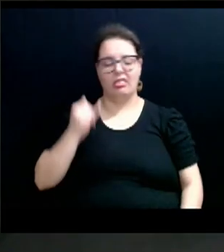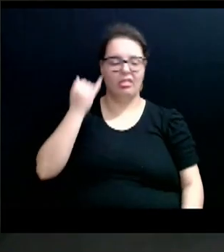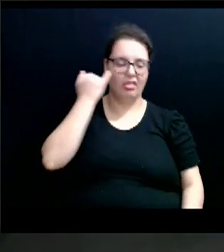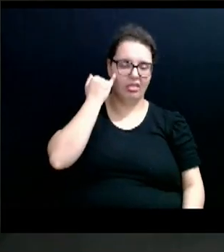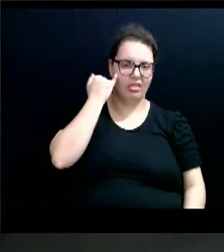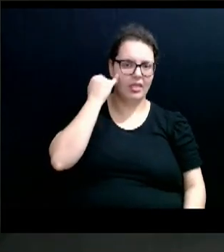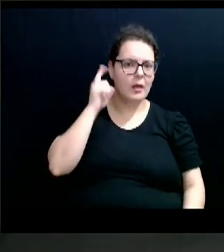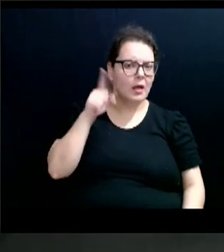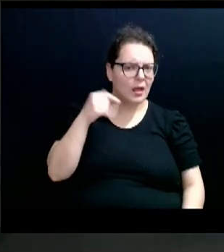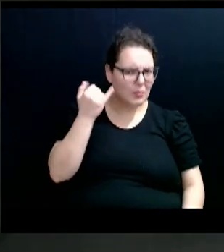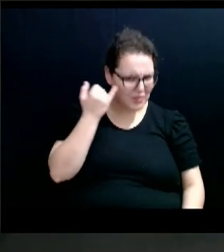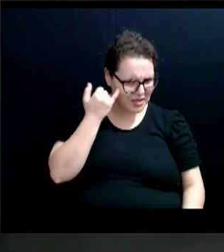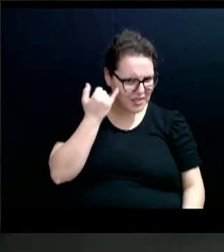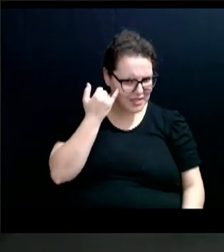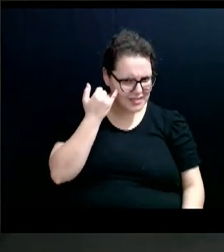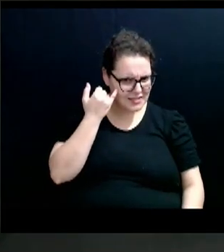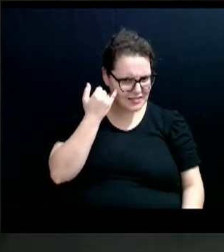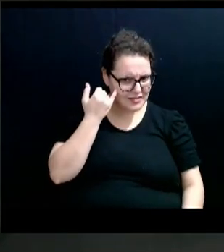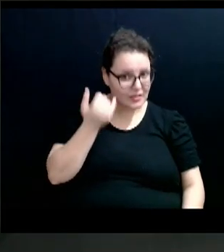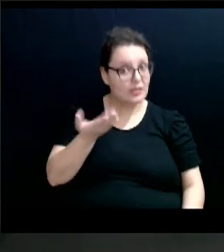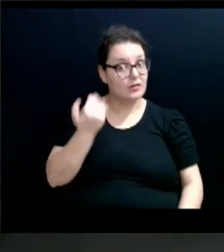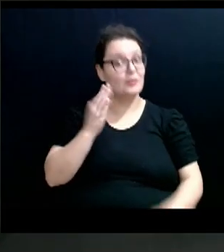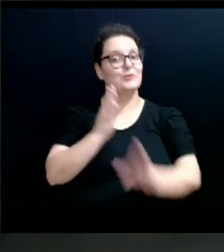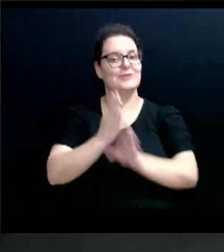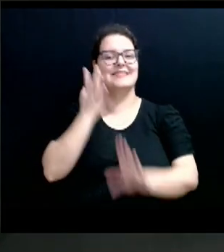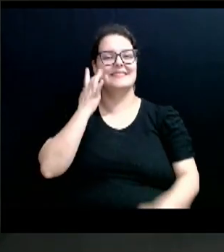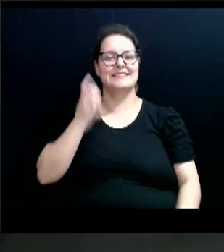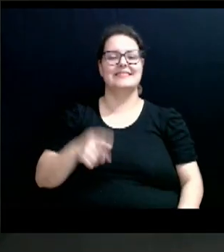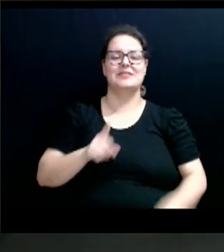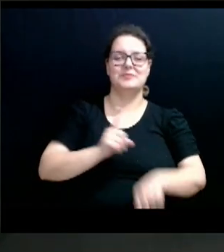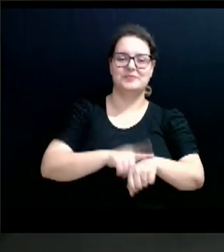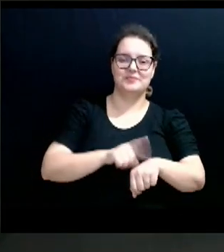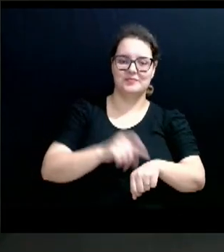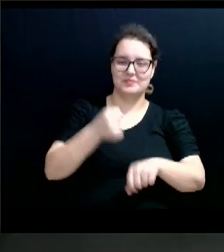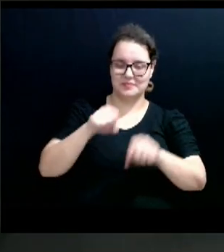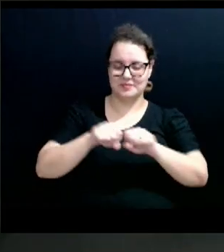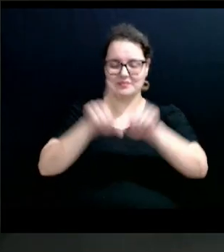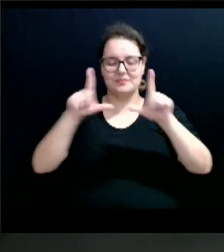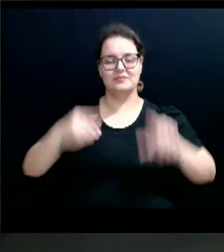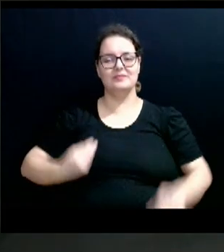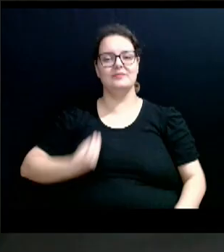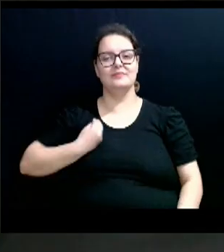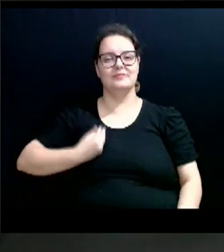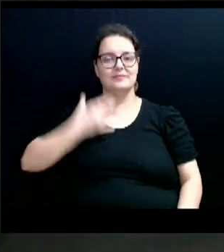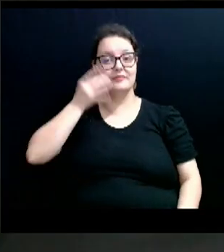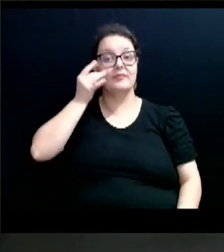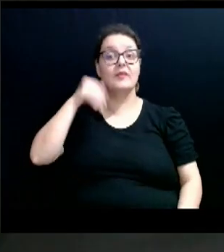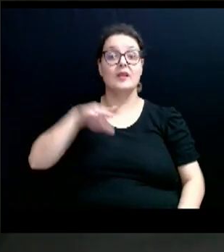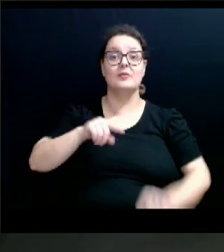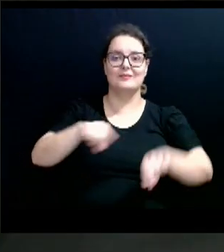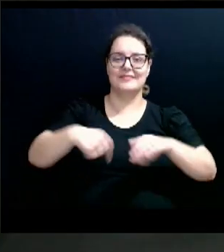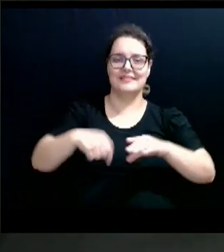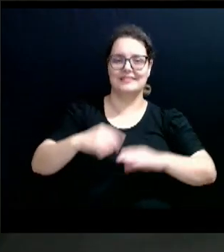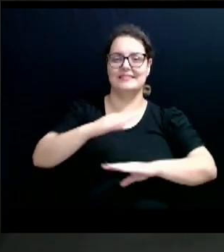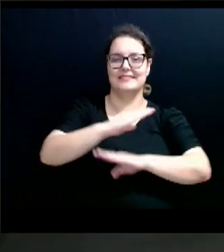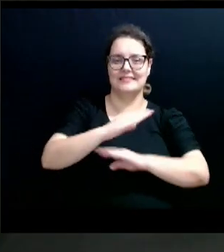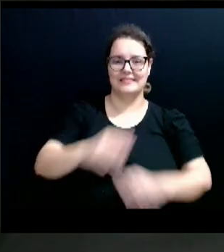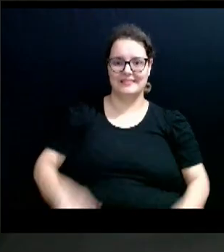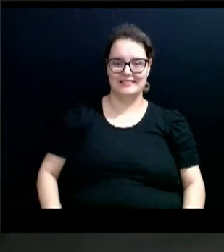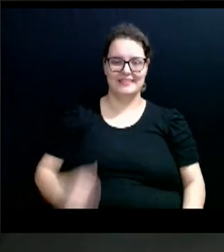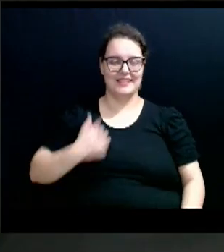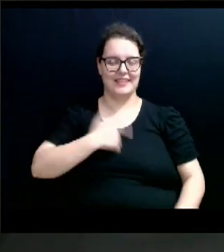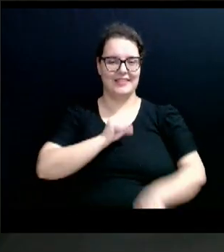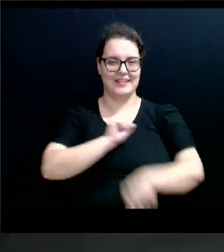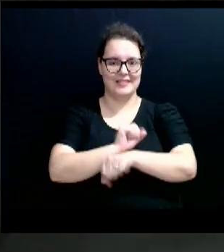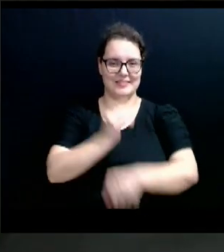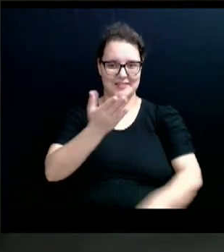mesmo? Vamos descobrir amanhã, a partir das 8 da manhã, ao vivo, em mais um Estúdio Câmara. Nós esperamos por você,